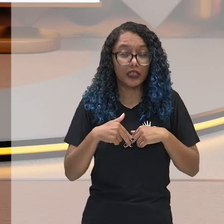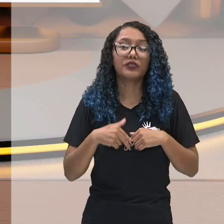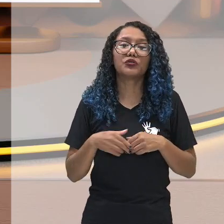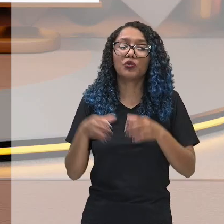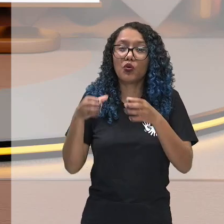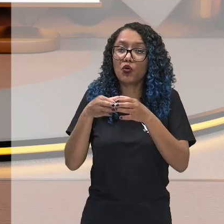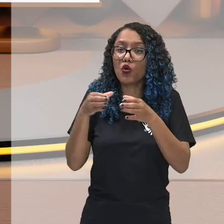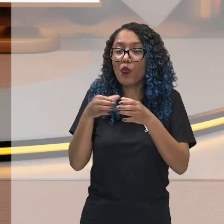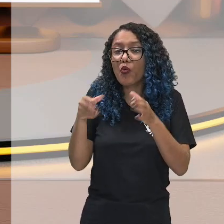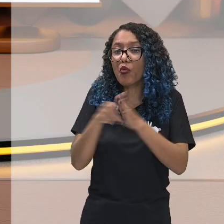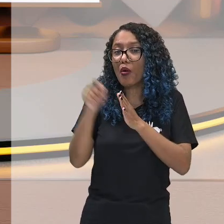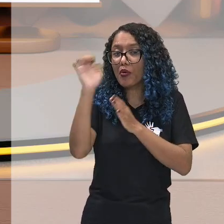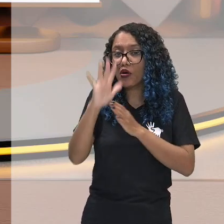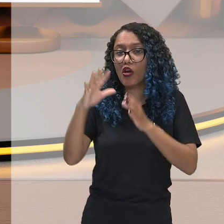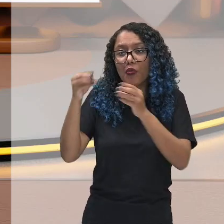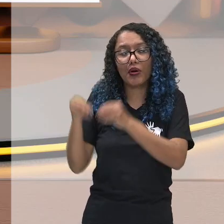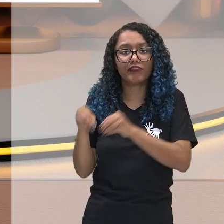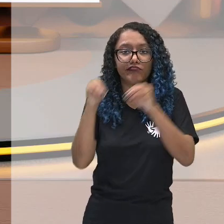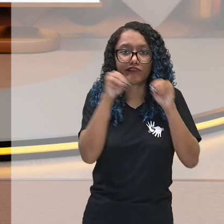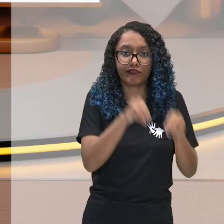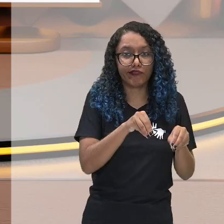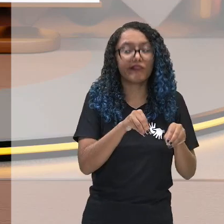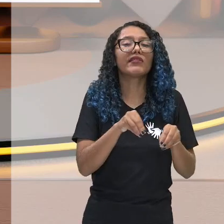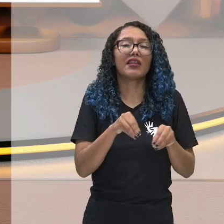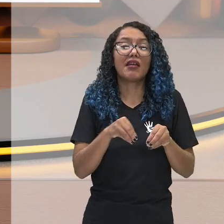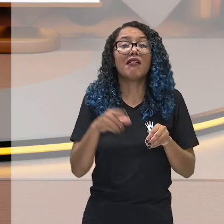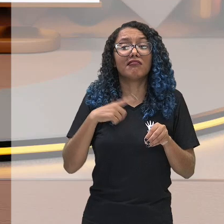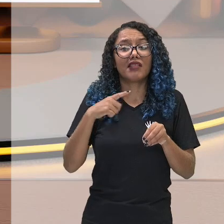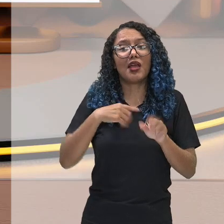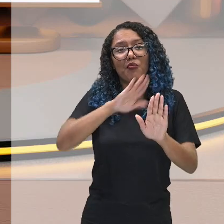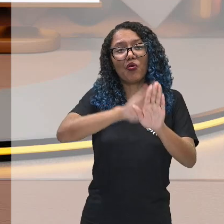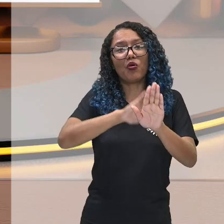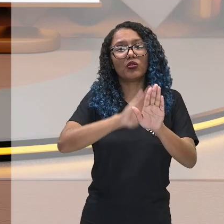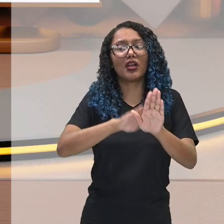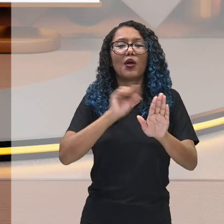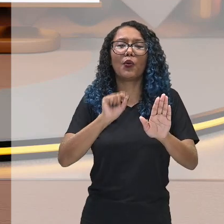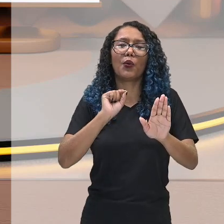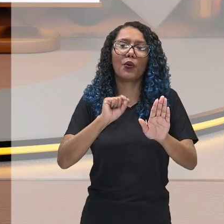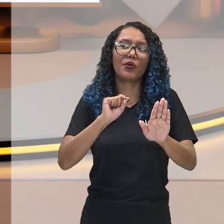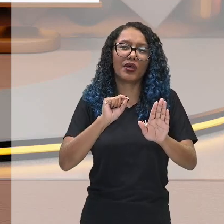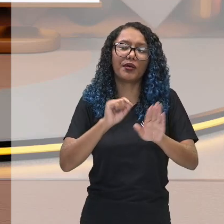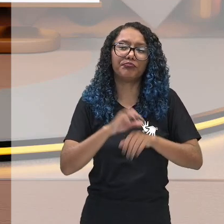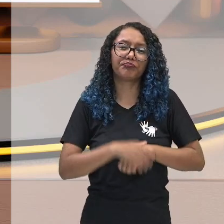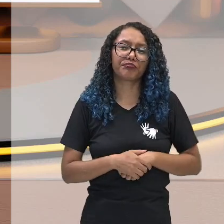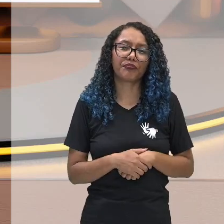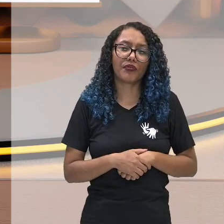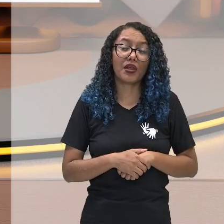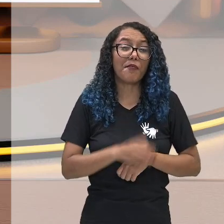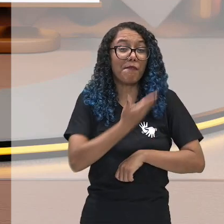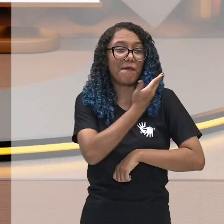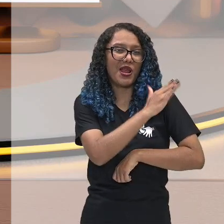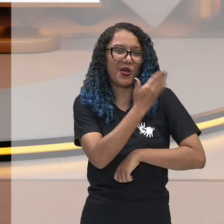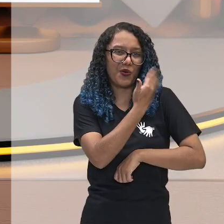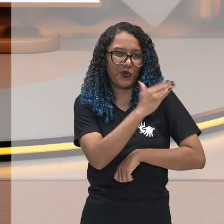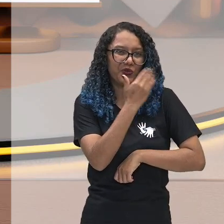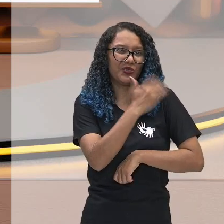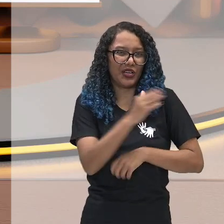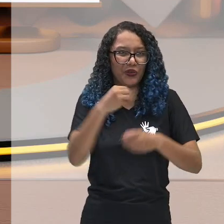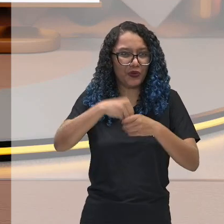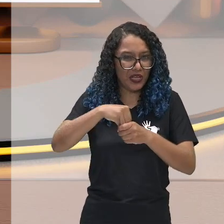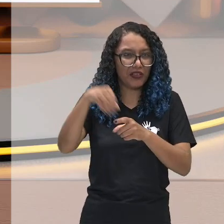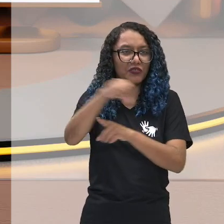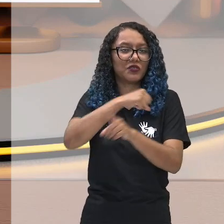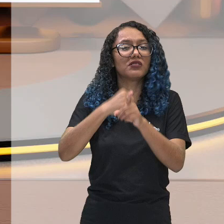cercada também de uma política preconceituosa de embranquecimento da sociedade brasileira, tá, gente? Isso